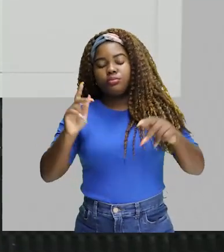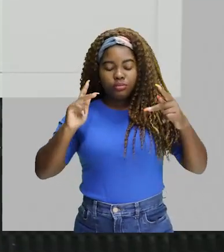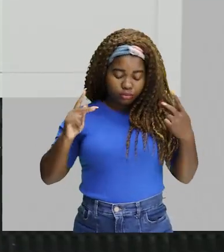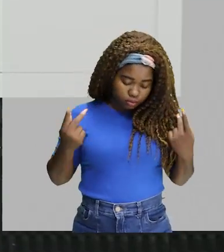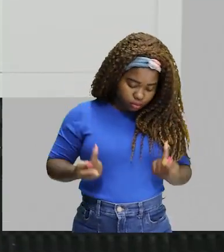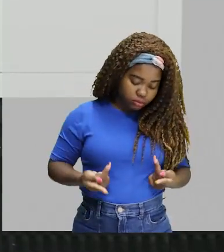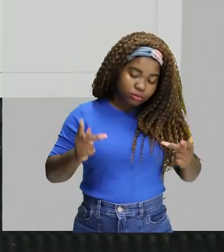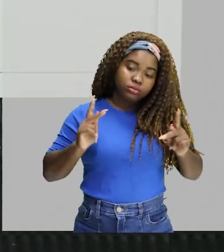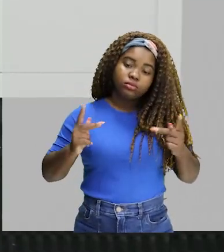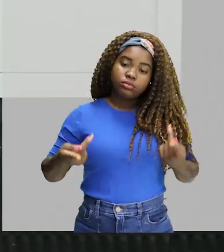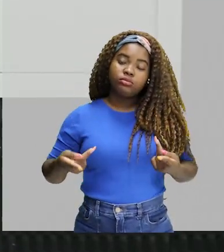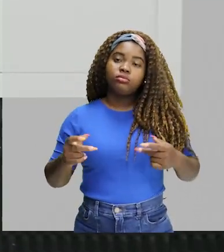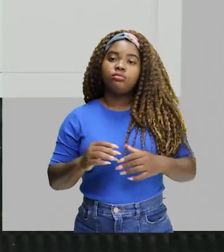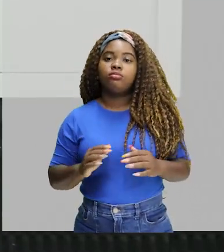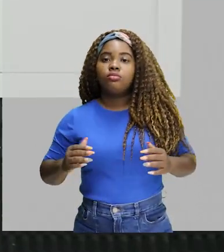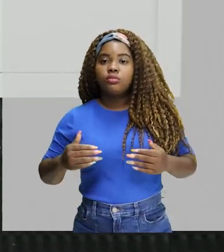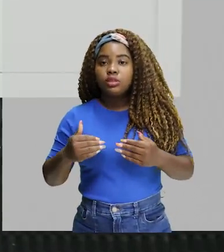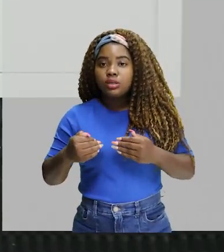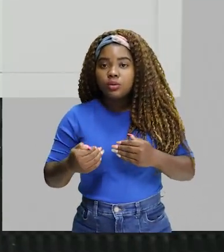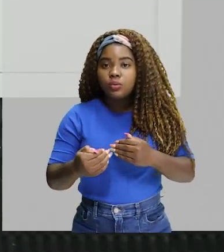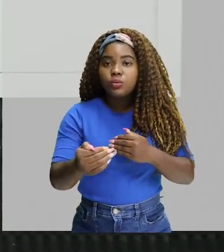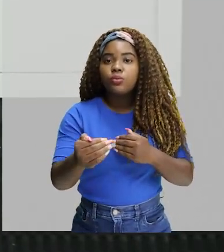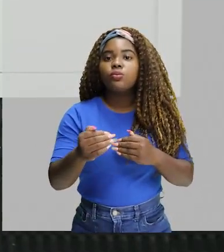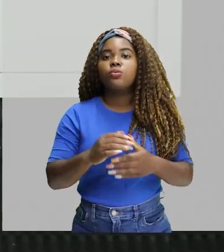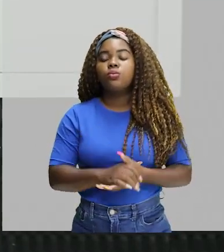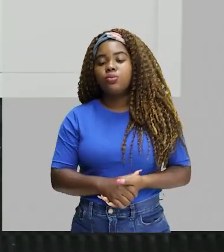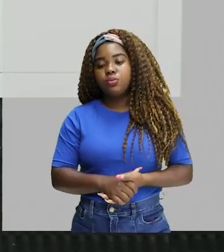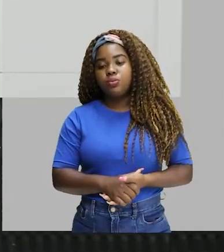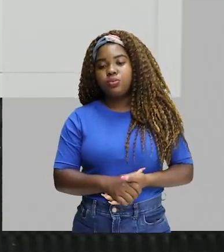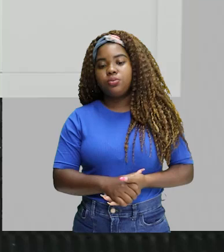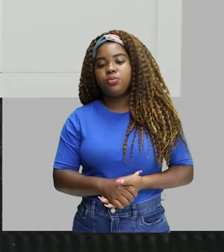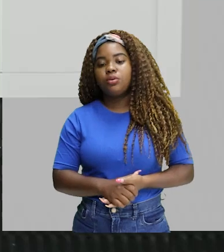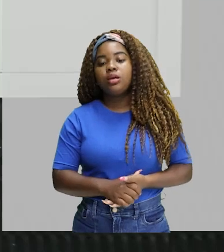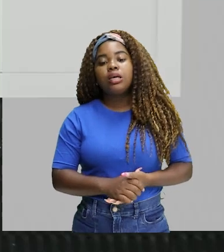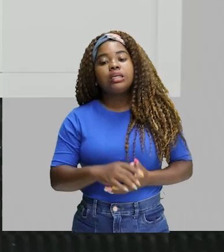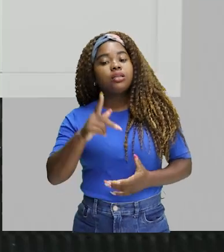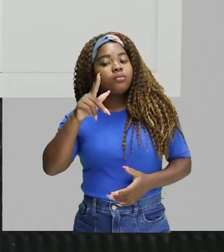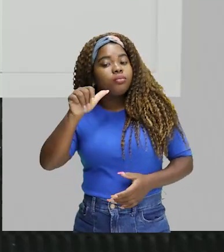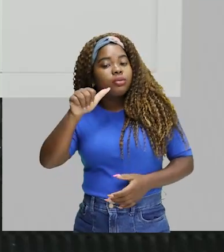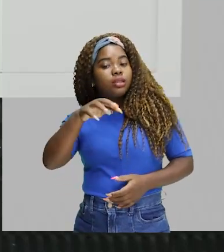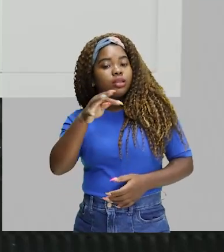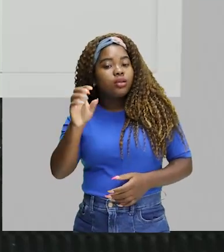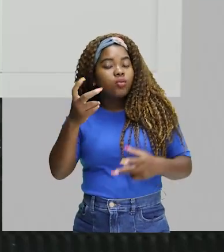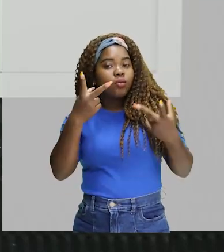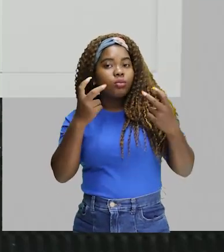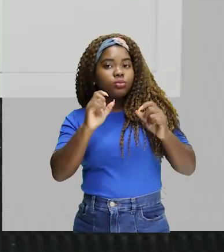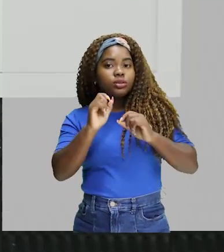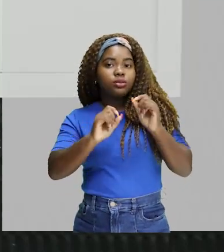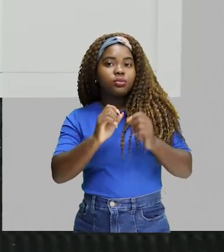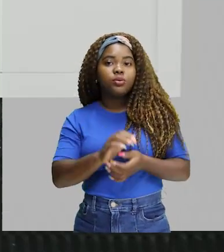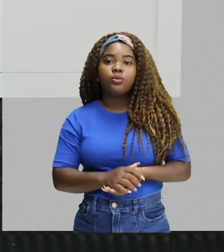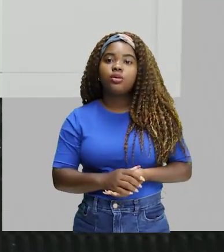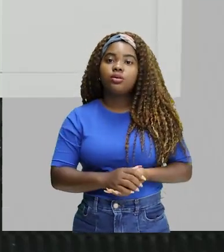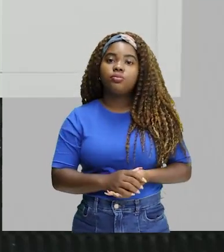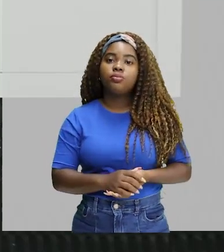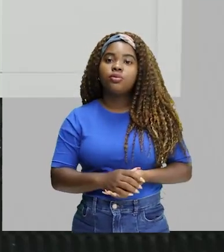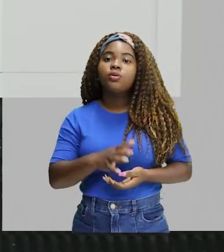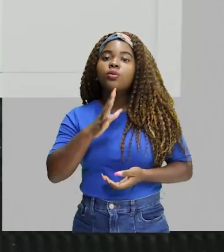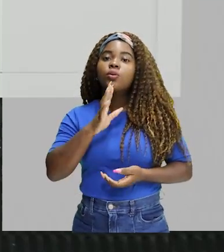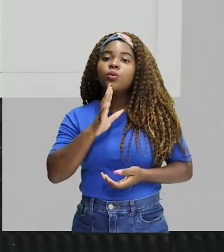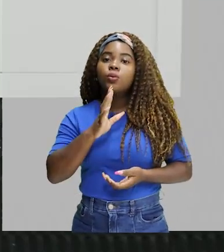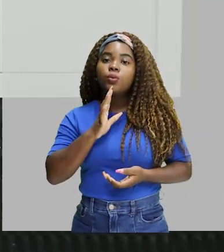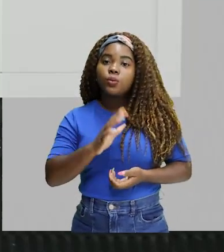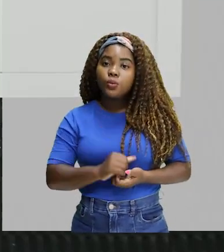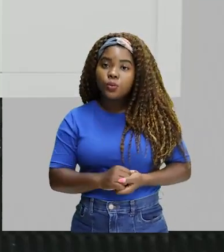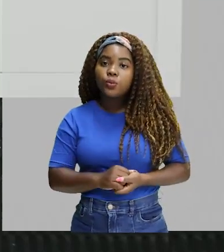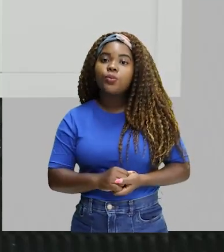dá prosseguimento a isto, tá? Então, em Platão você vai perceber, por exemplo, que o conhecimento também vai